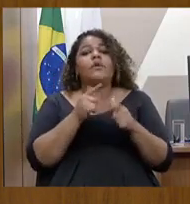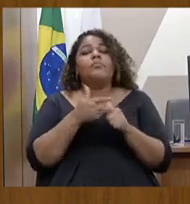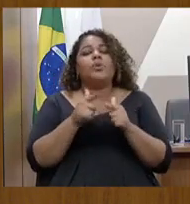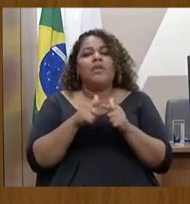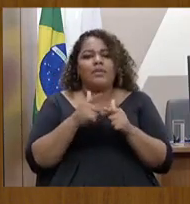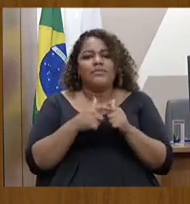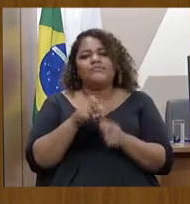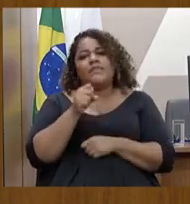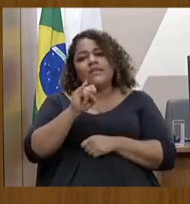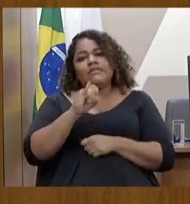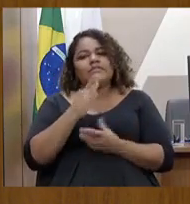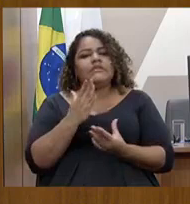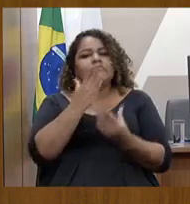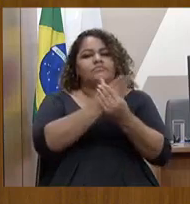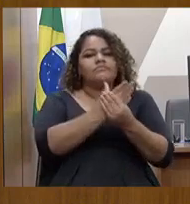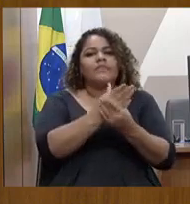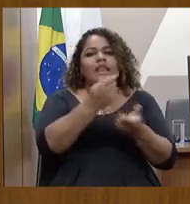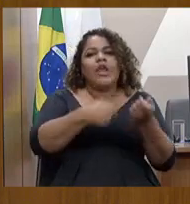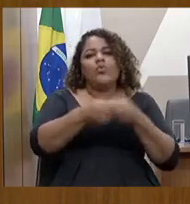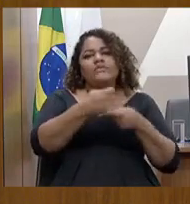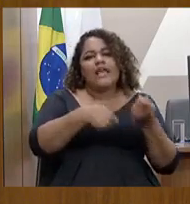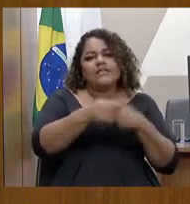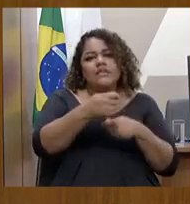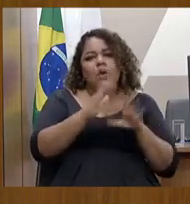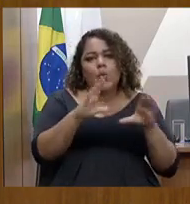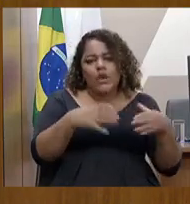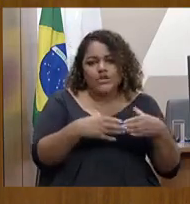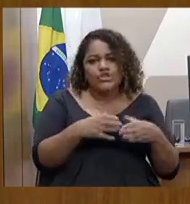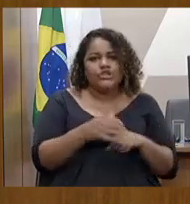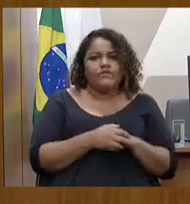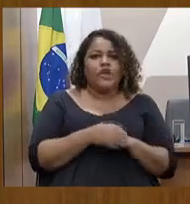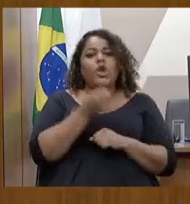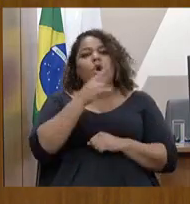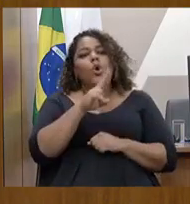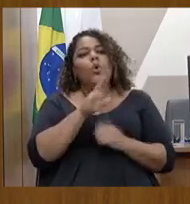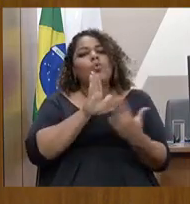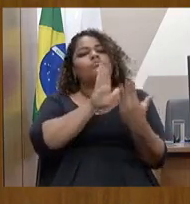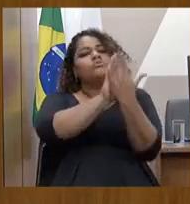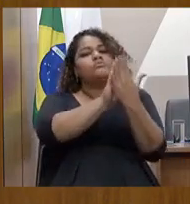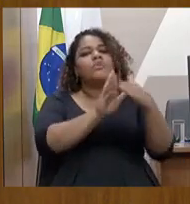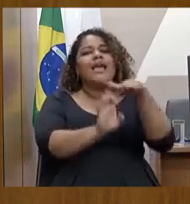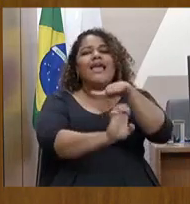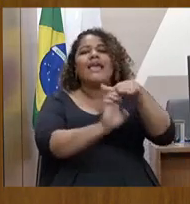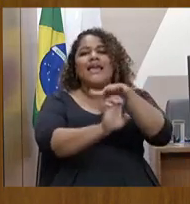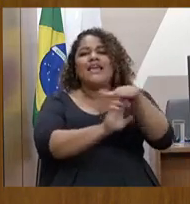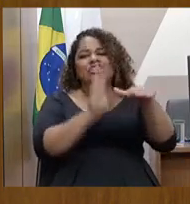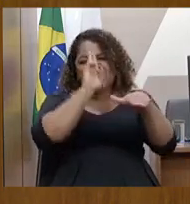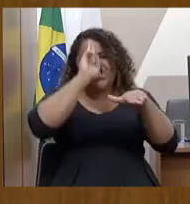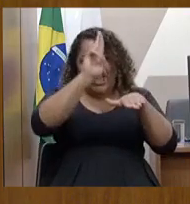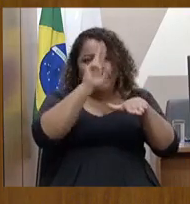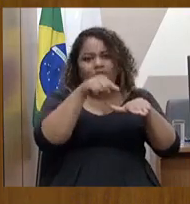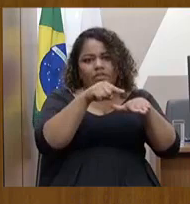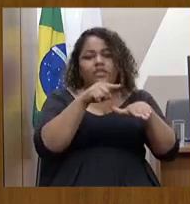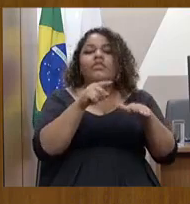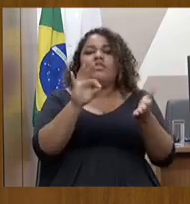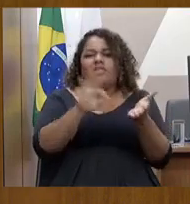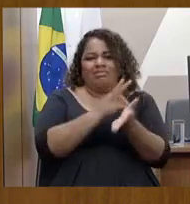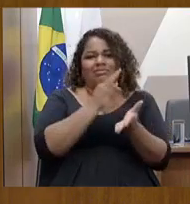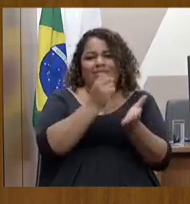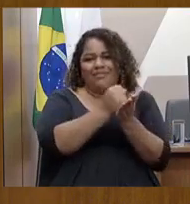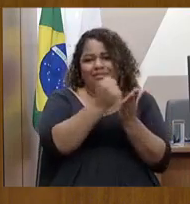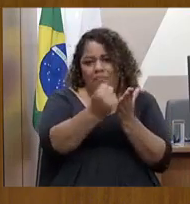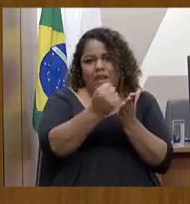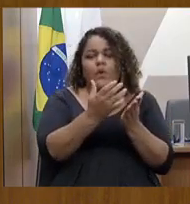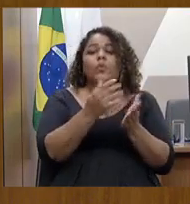é a questionar muitas das vezes o empregador o porquê dessa subnotificação a gente encontra muitas vezes um argumento